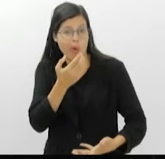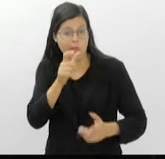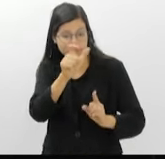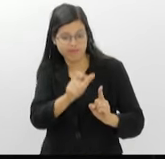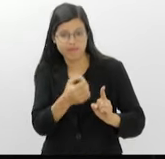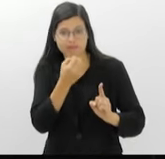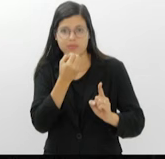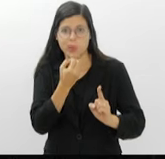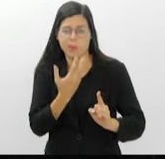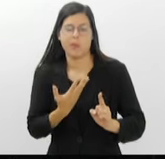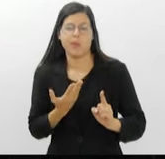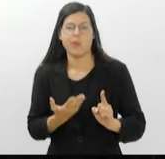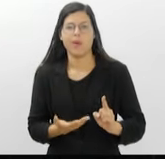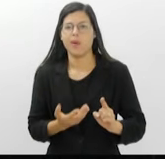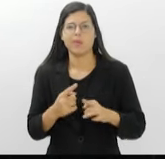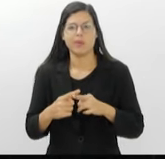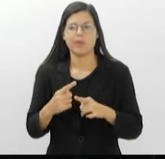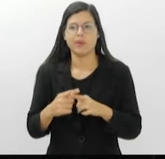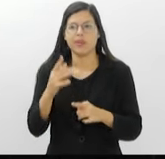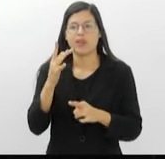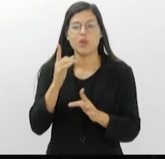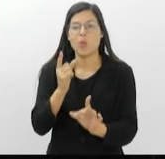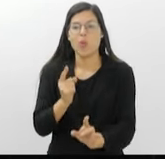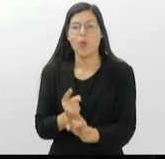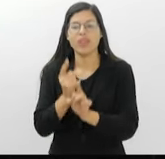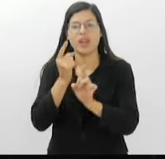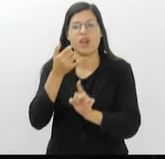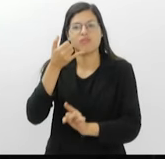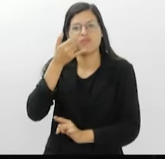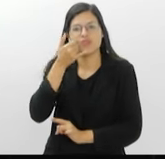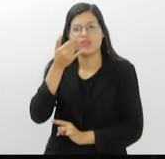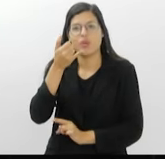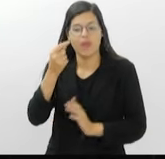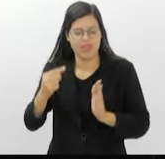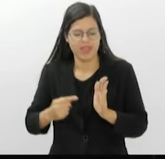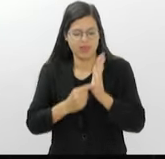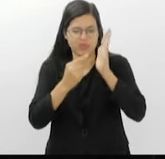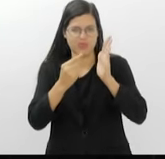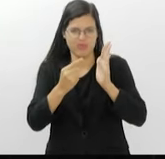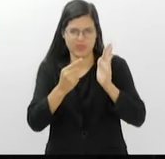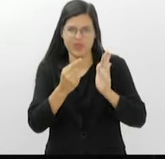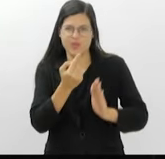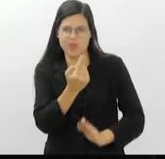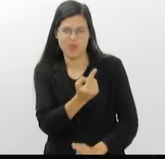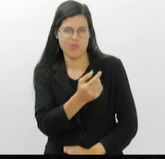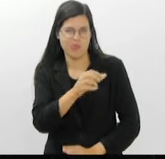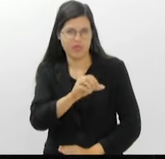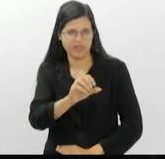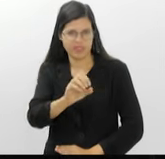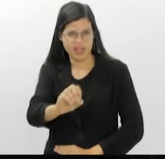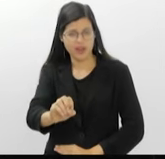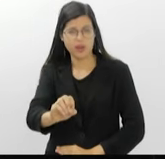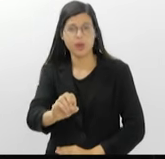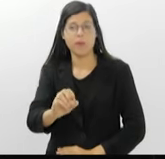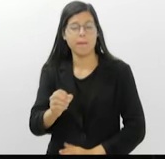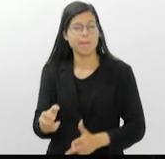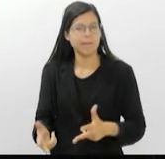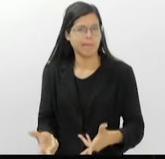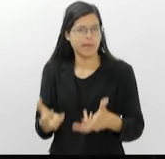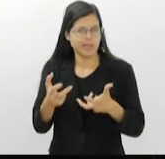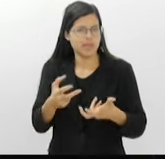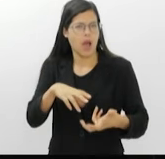por simplesmente achar no celular dele que ele ligou 190. Então, para você ver a audácia